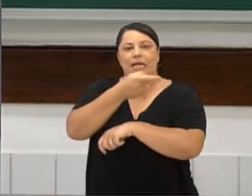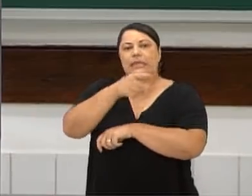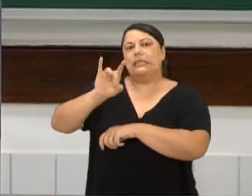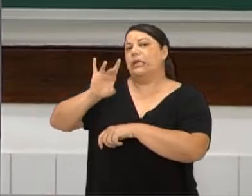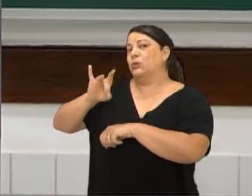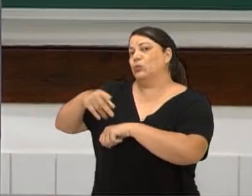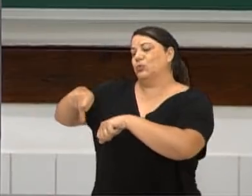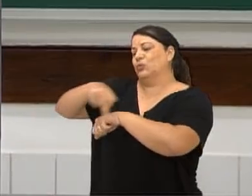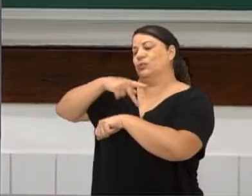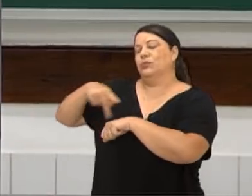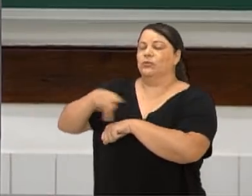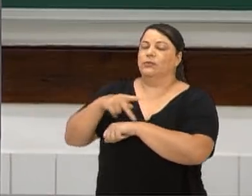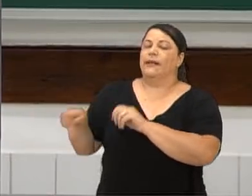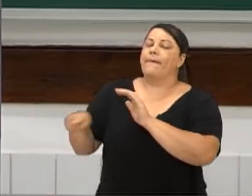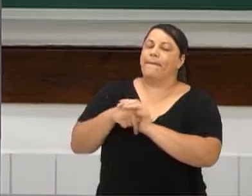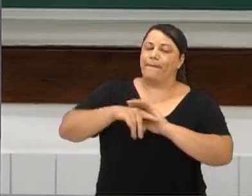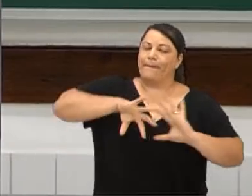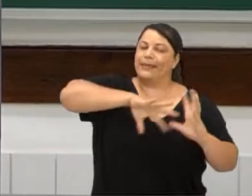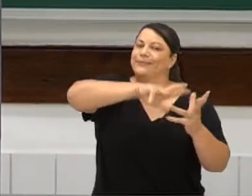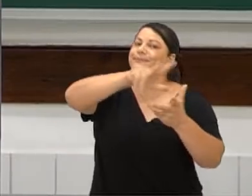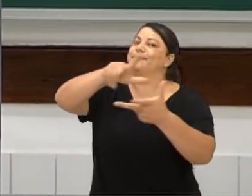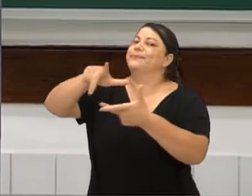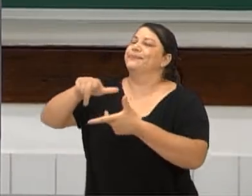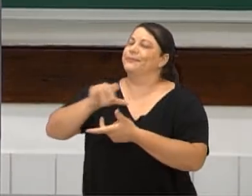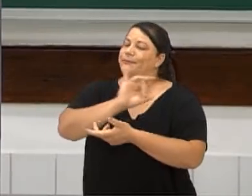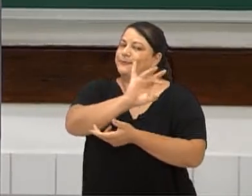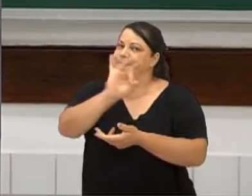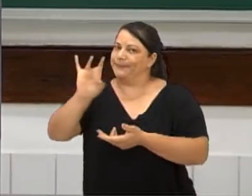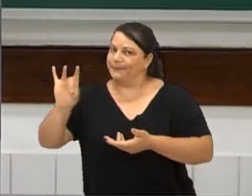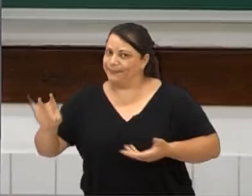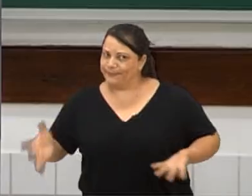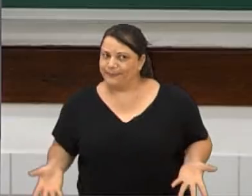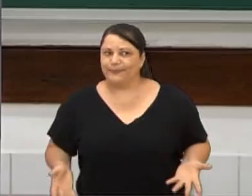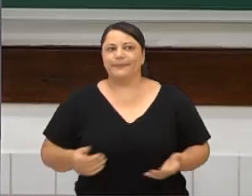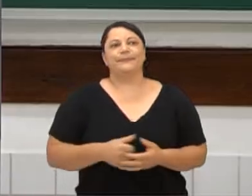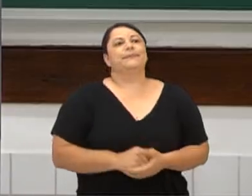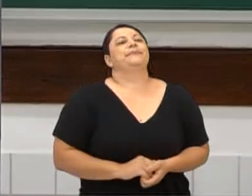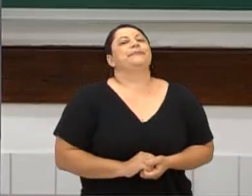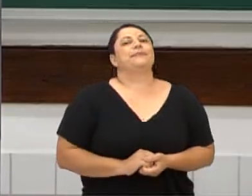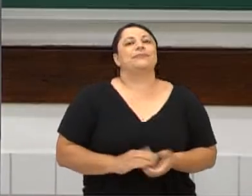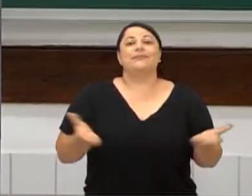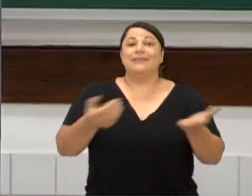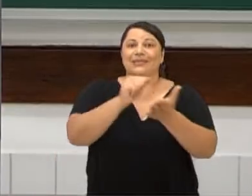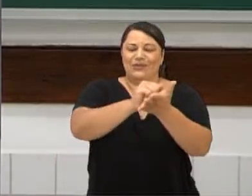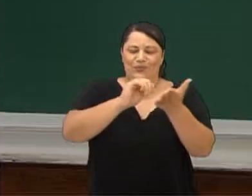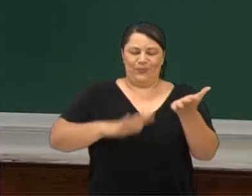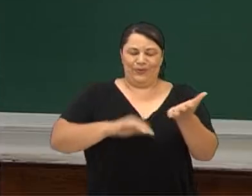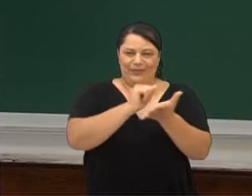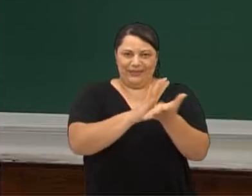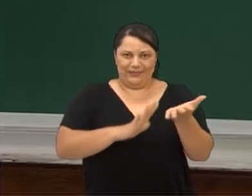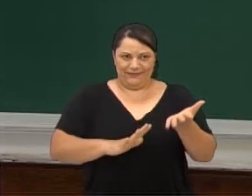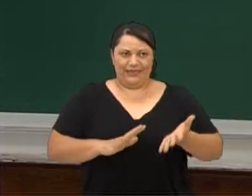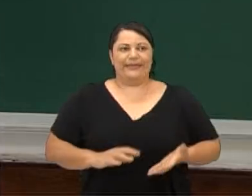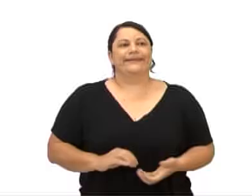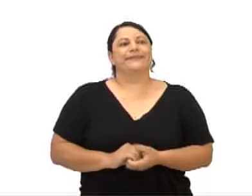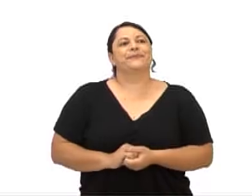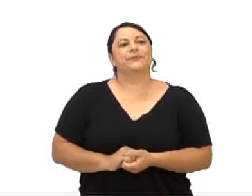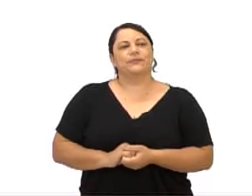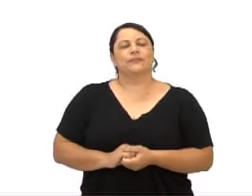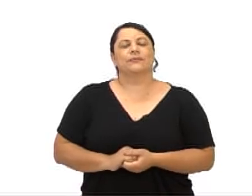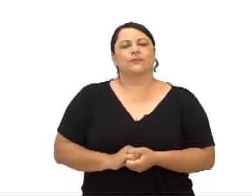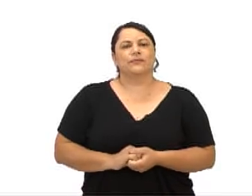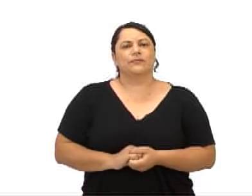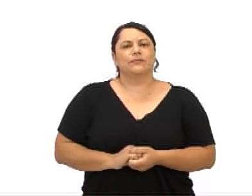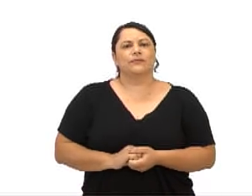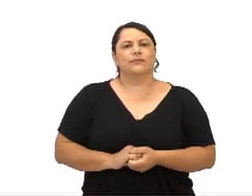seu país, mas de várias partes do mundo. Tranquilo? Uma atividade agora. Considerando